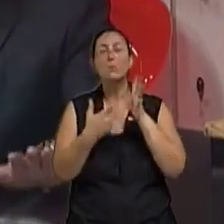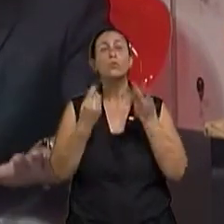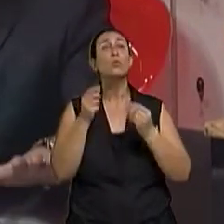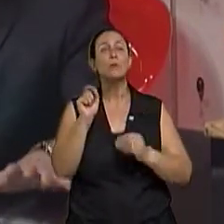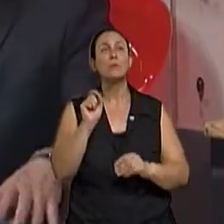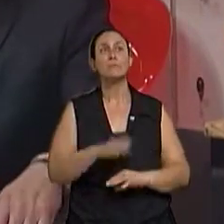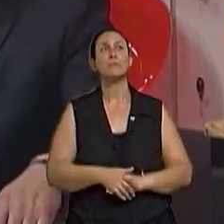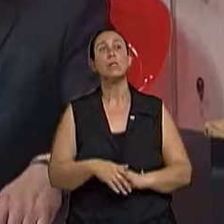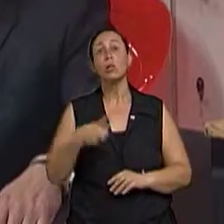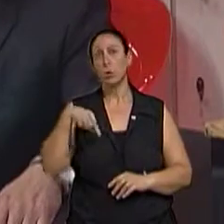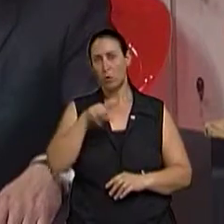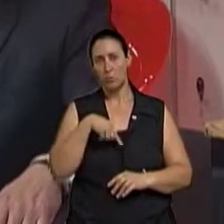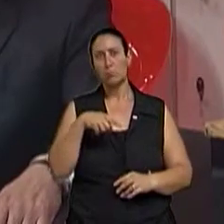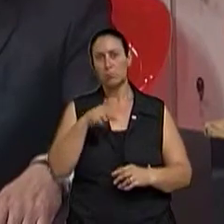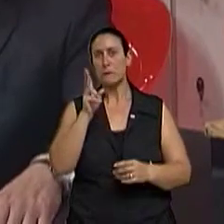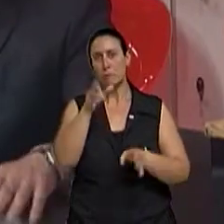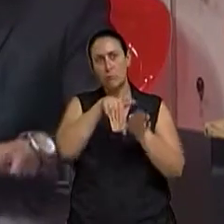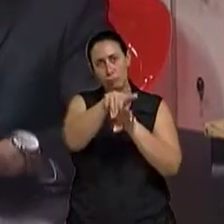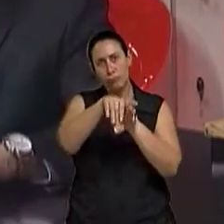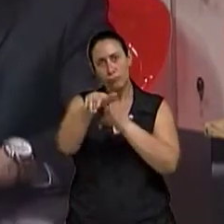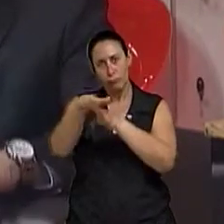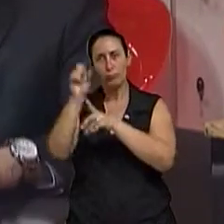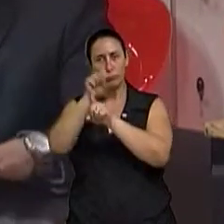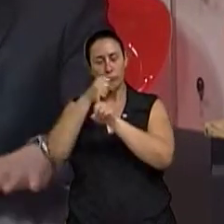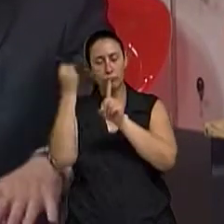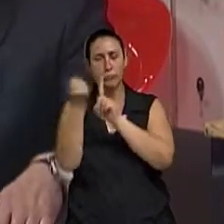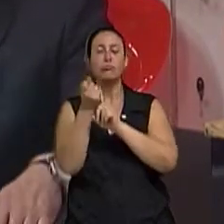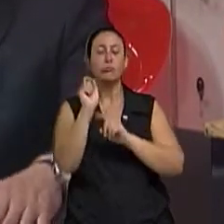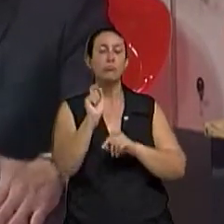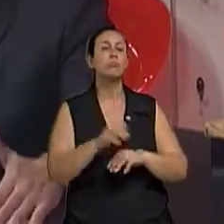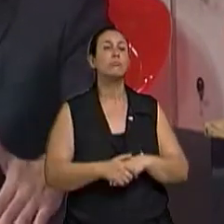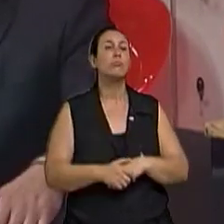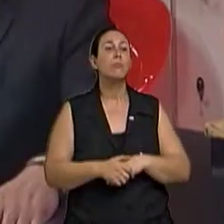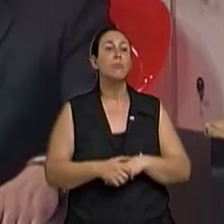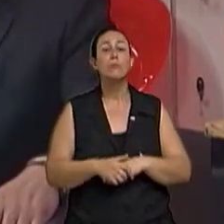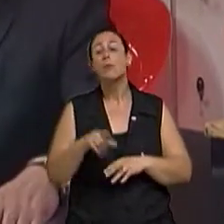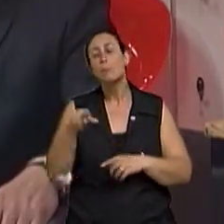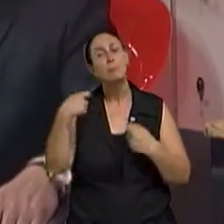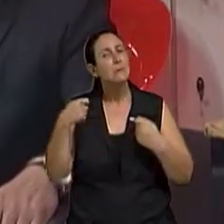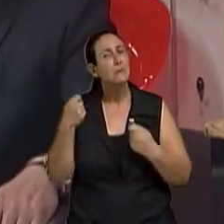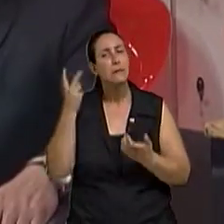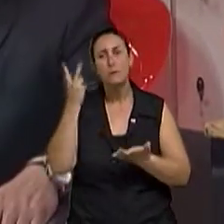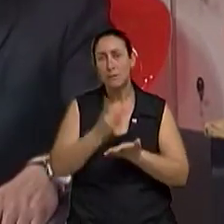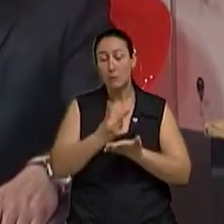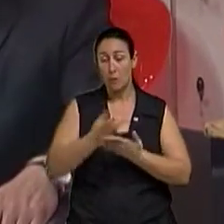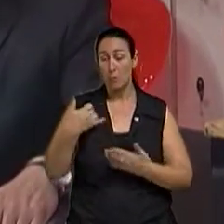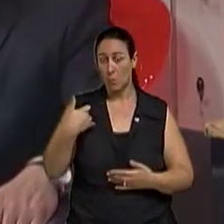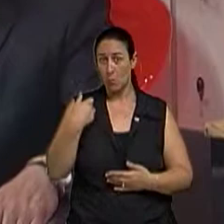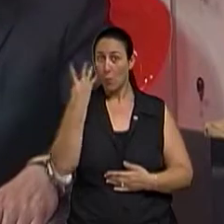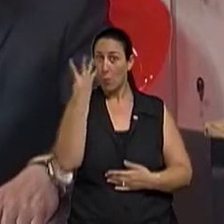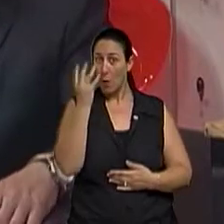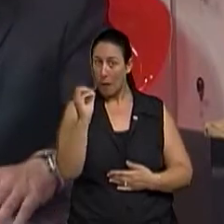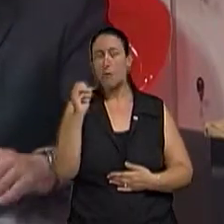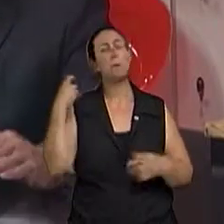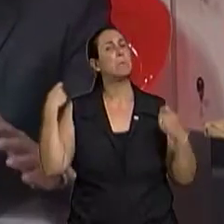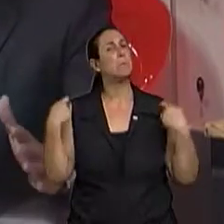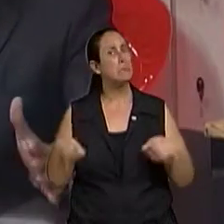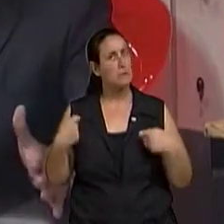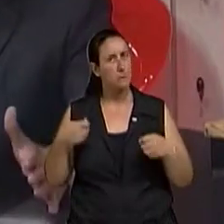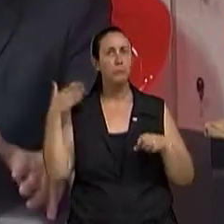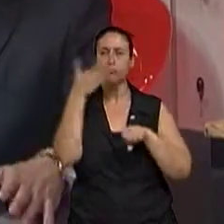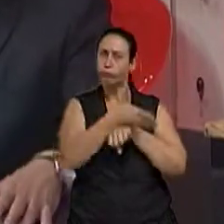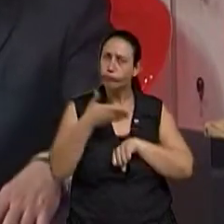O que nós temos recomendado como sociedade, Sociedade Rio Grande do Sul Nacional? Certo. O exame periódico a partir dos 40 anos, que aí pode